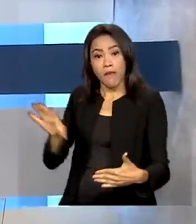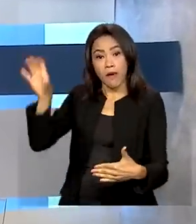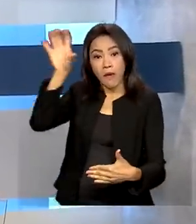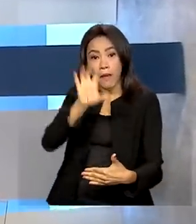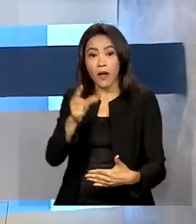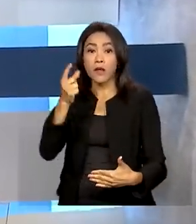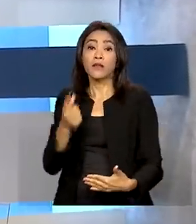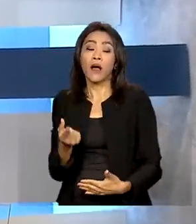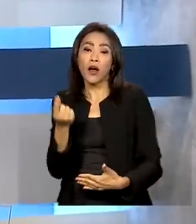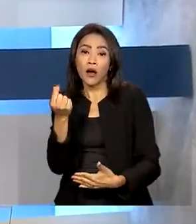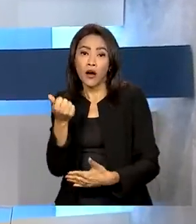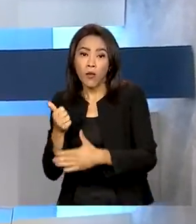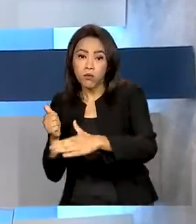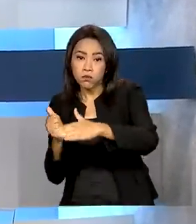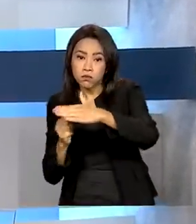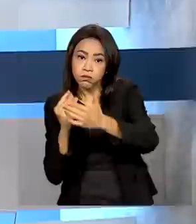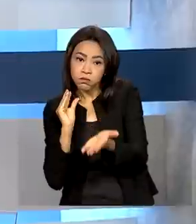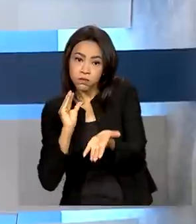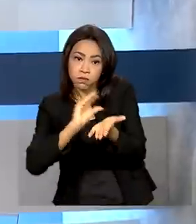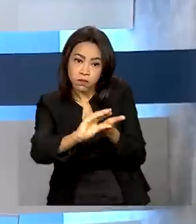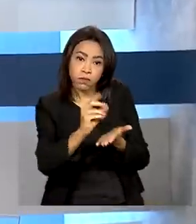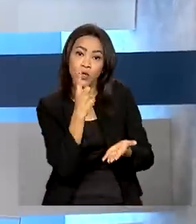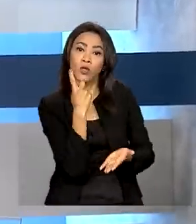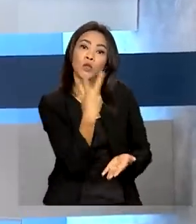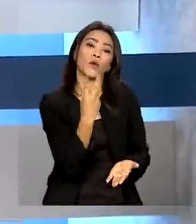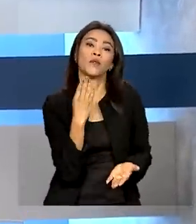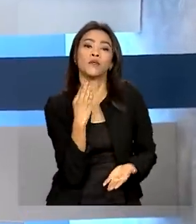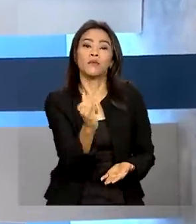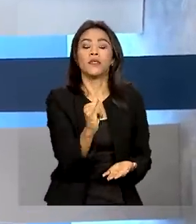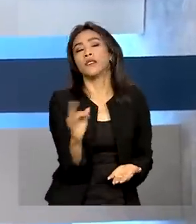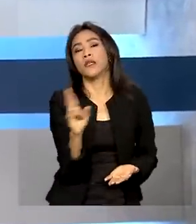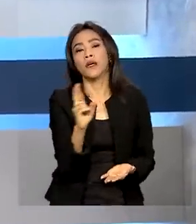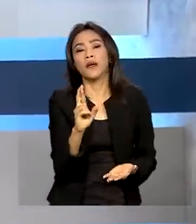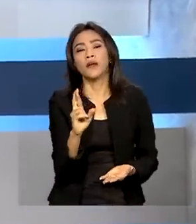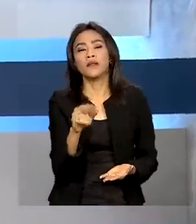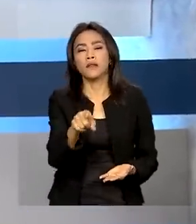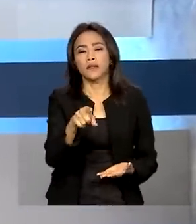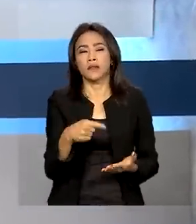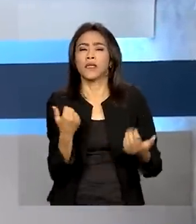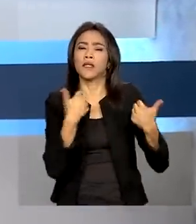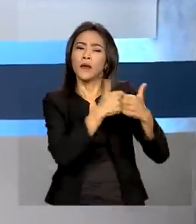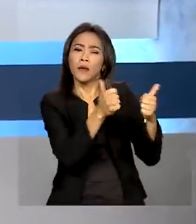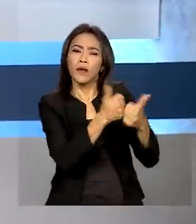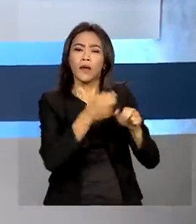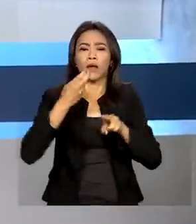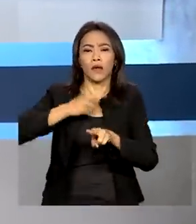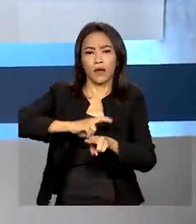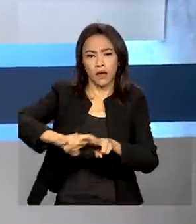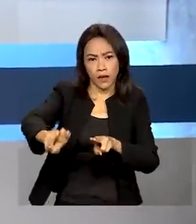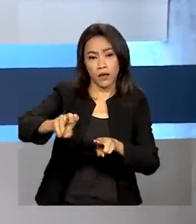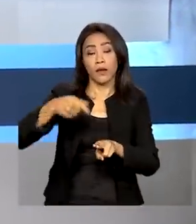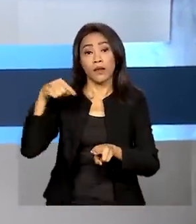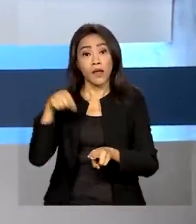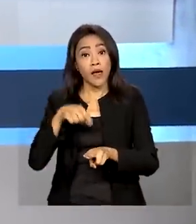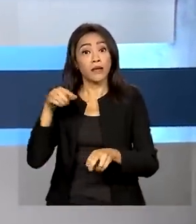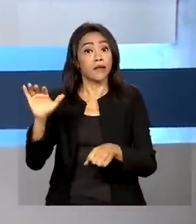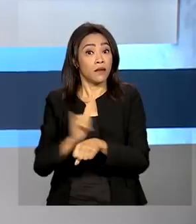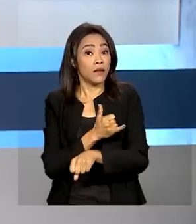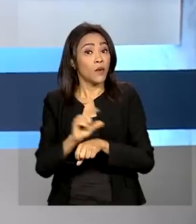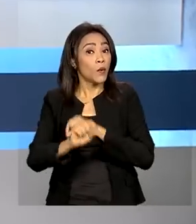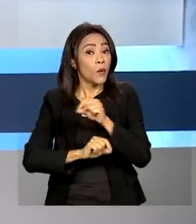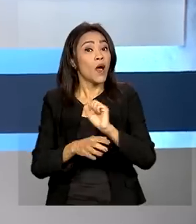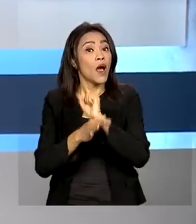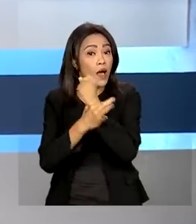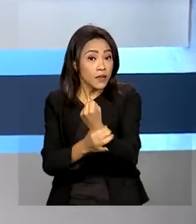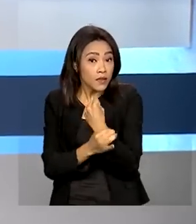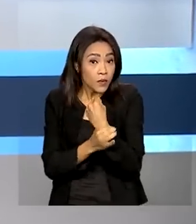quase 2,5 bilhões de reais para empresas de metrôs, ônibus e trens urbanos. A medida vai garantir o cumprimento da